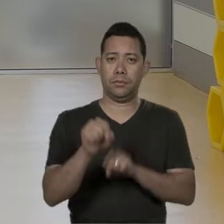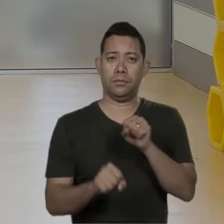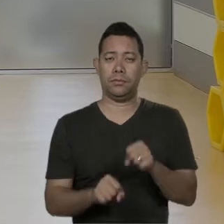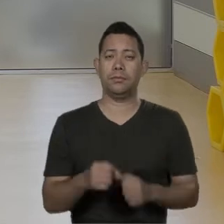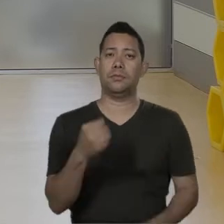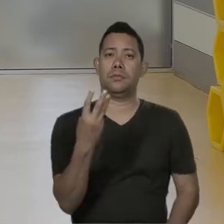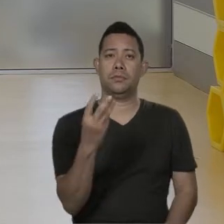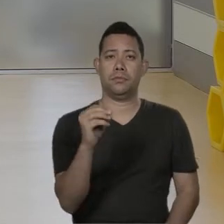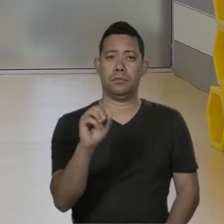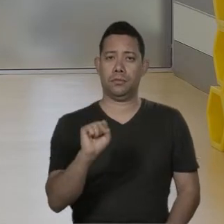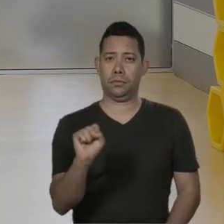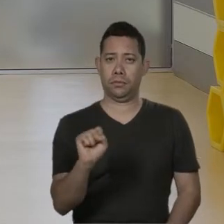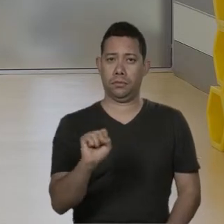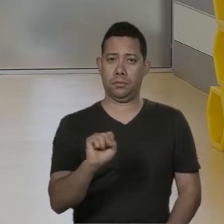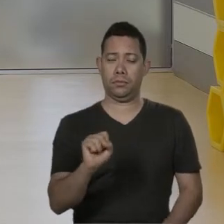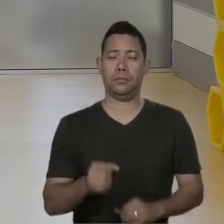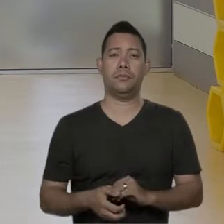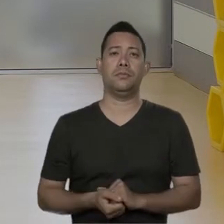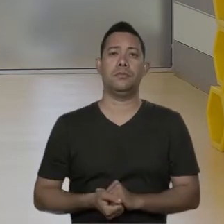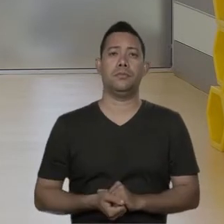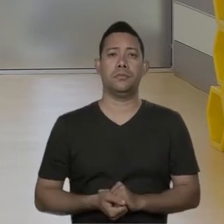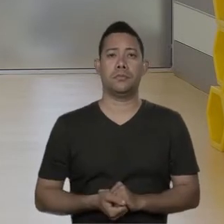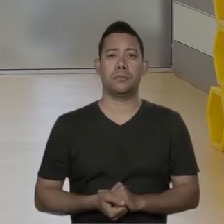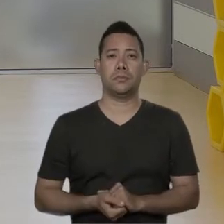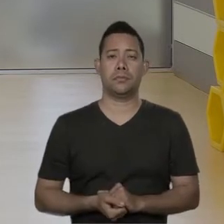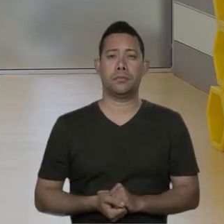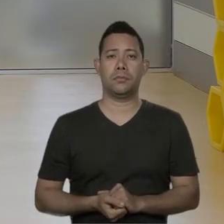70 RPM, 30 segundos em 70 RPM.